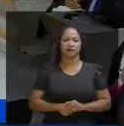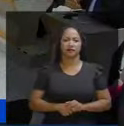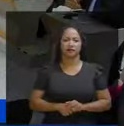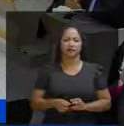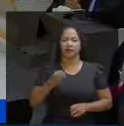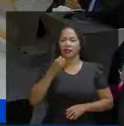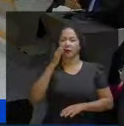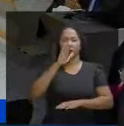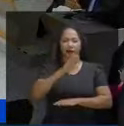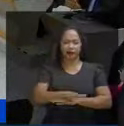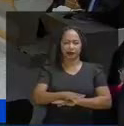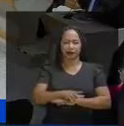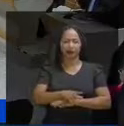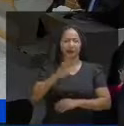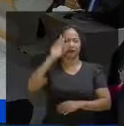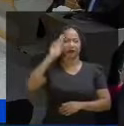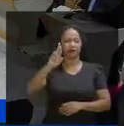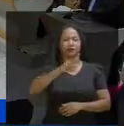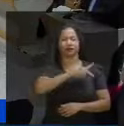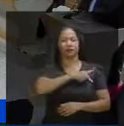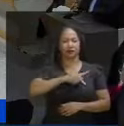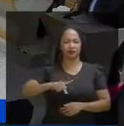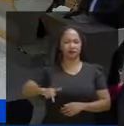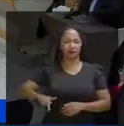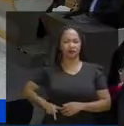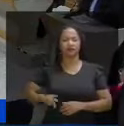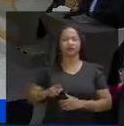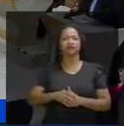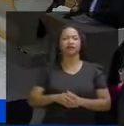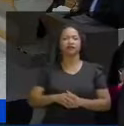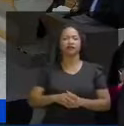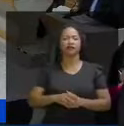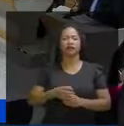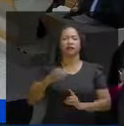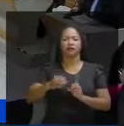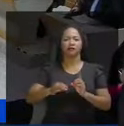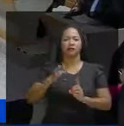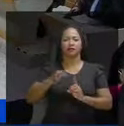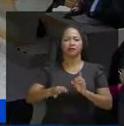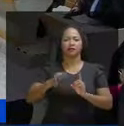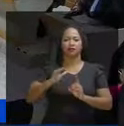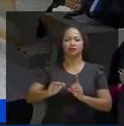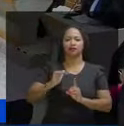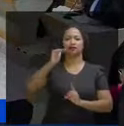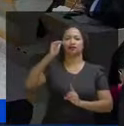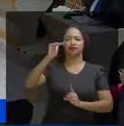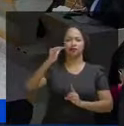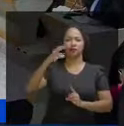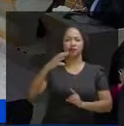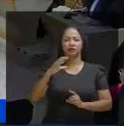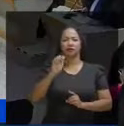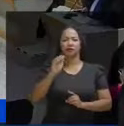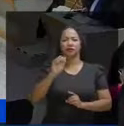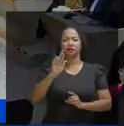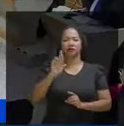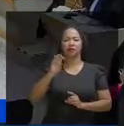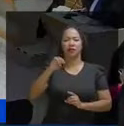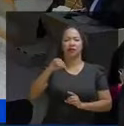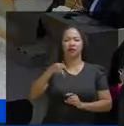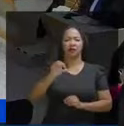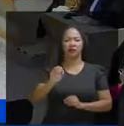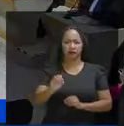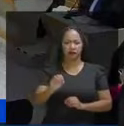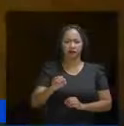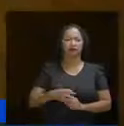Boa tarde, senhor presidente, desembargador Carmo Antônio. Vai advogar se contra a tribuna, na lateral